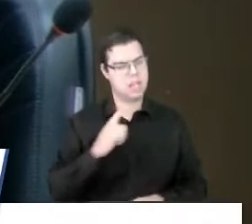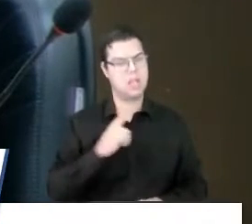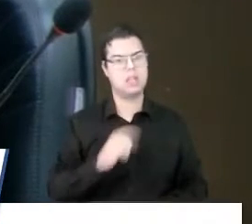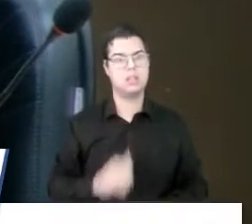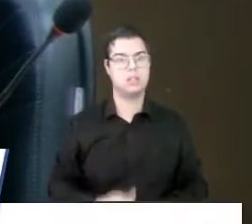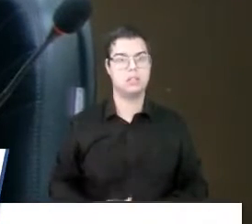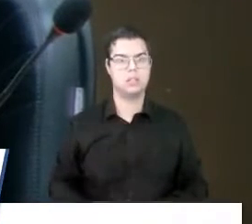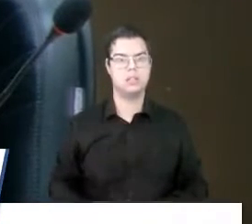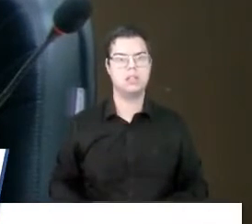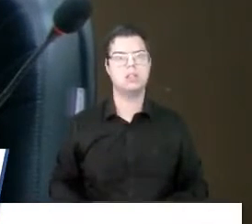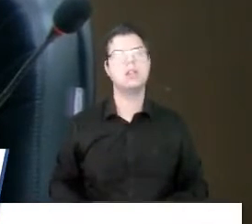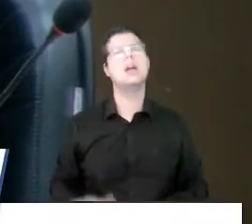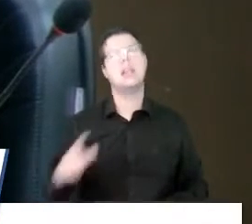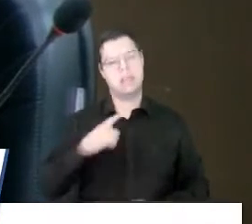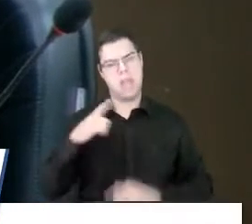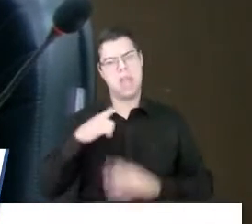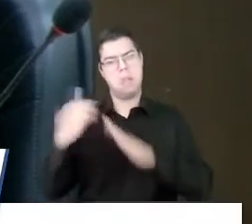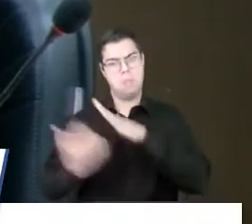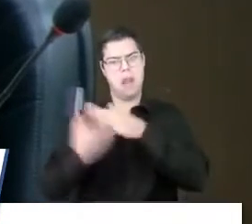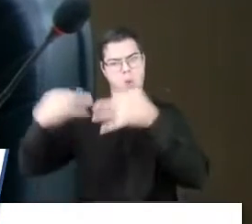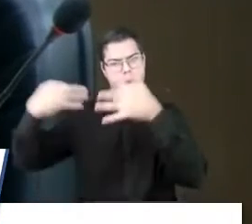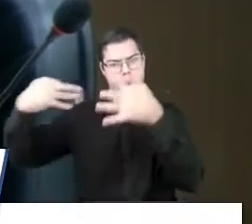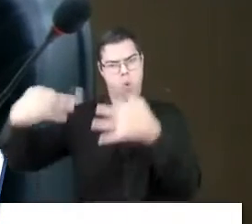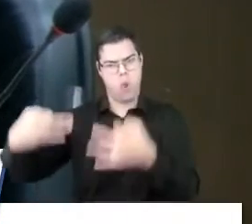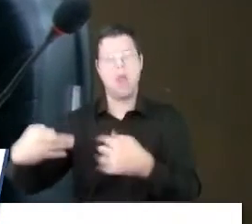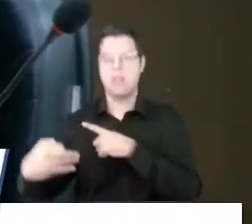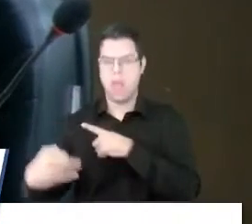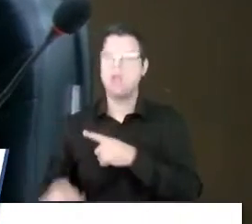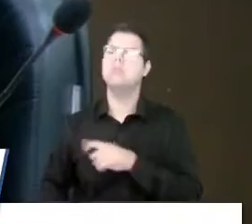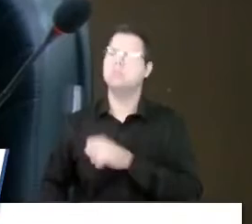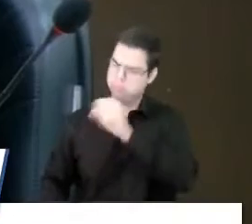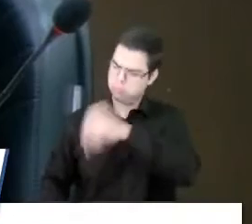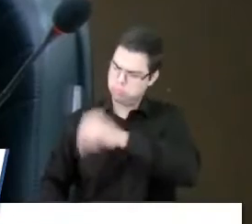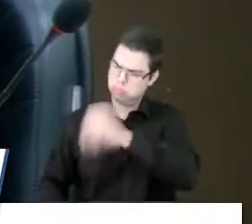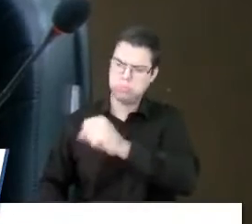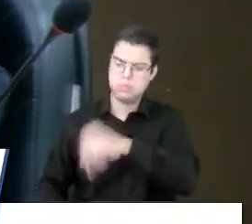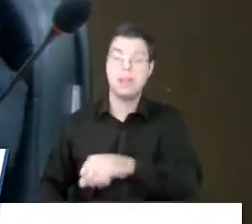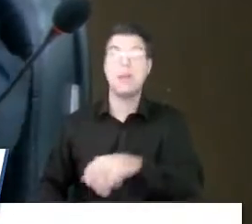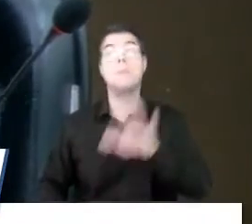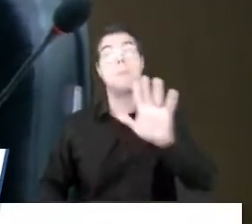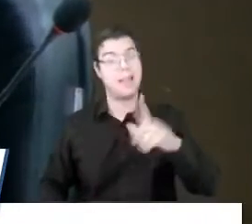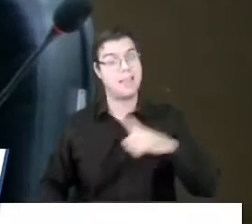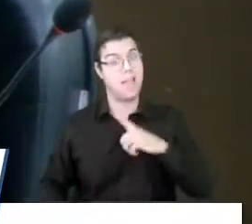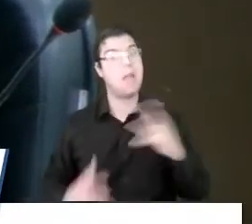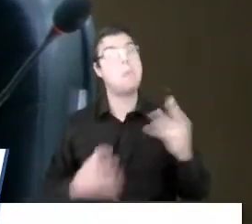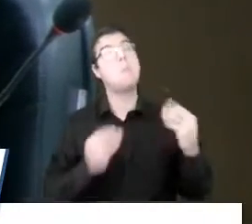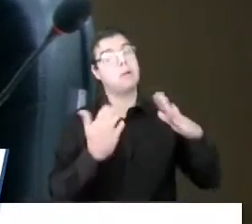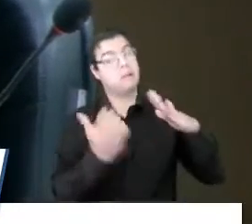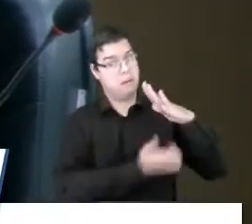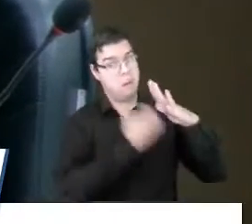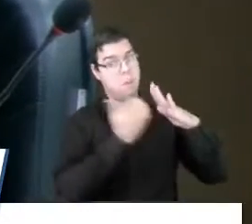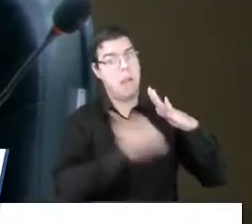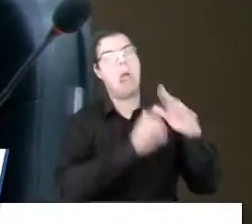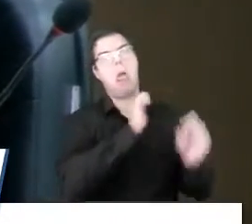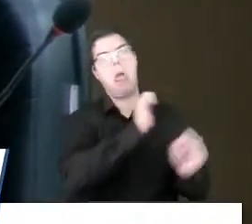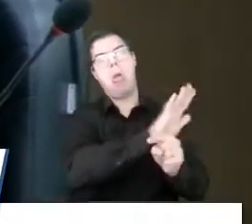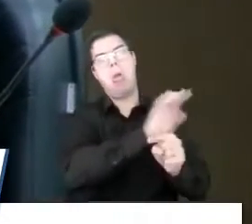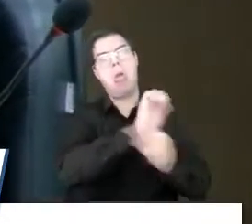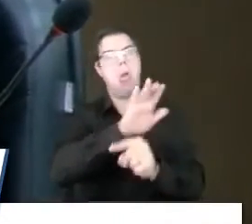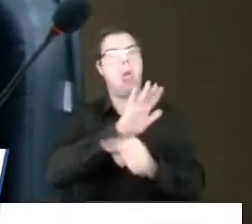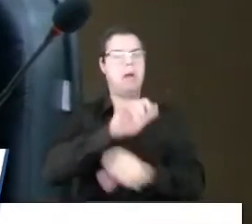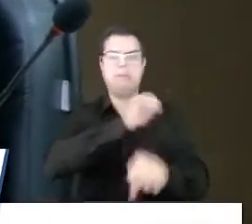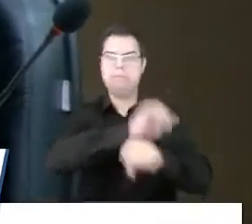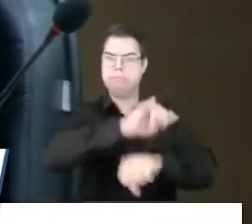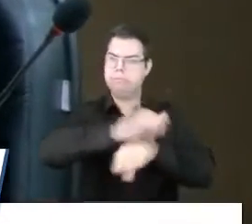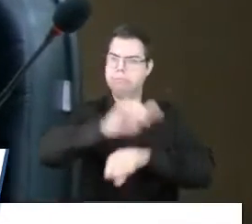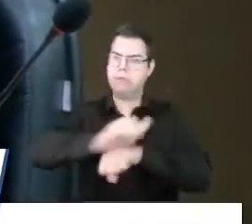Tem empresas idôneas pra caramba? Tem muitas empresas idôneas. Agora, tem muito picareta no mercado. Está cheio de